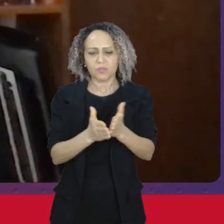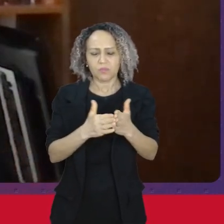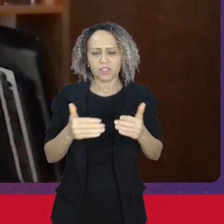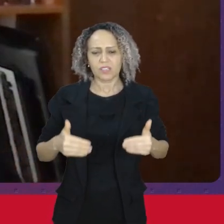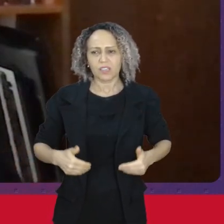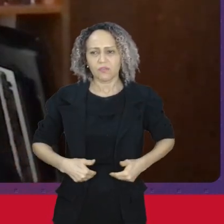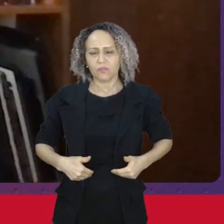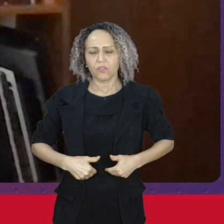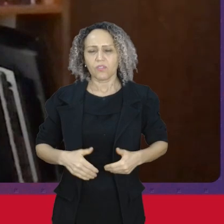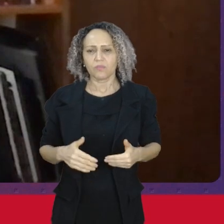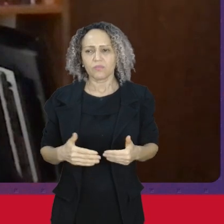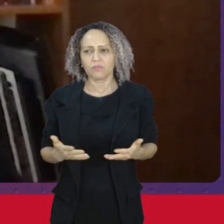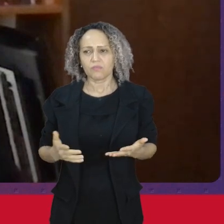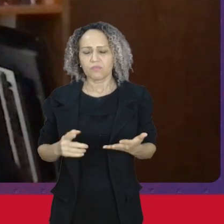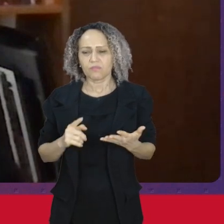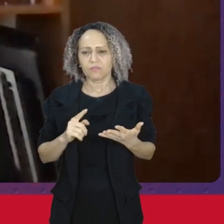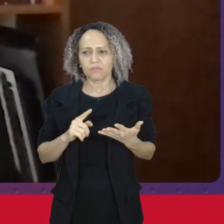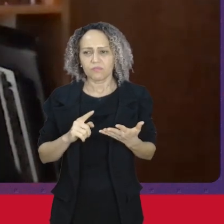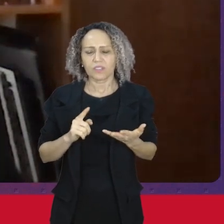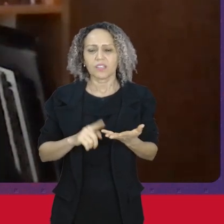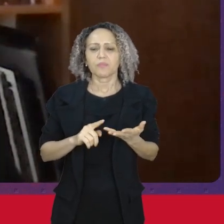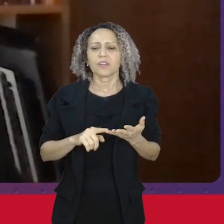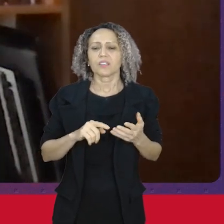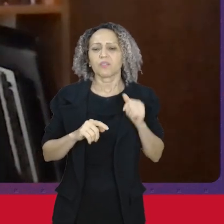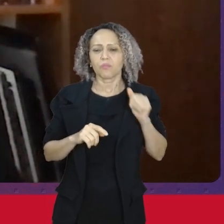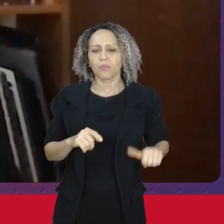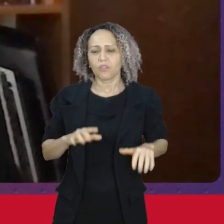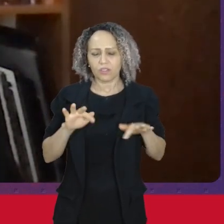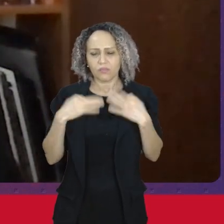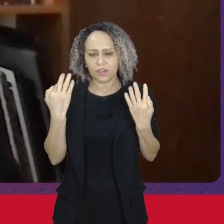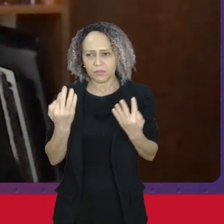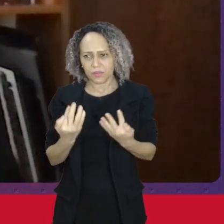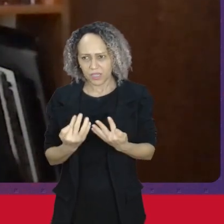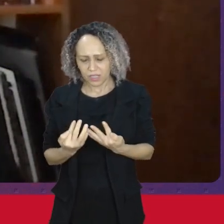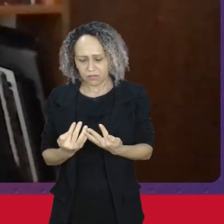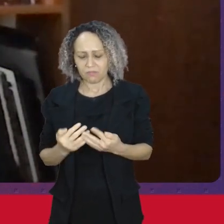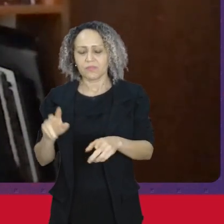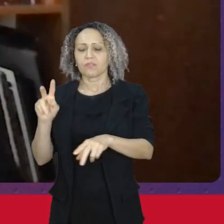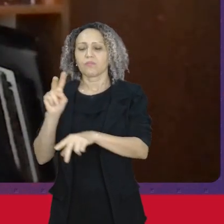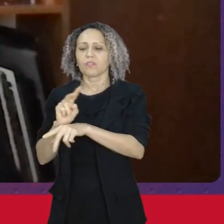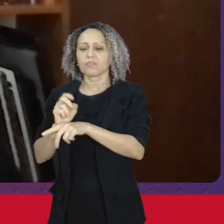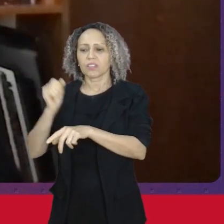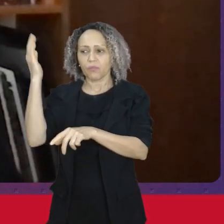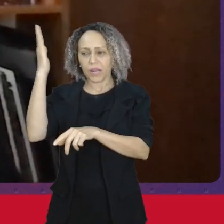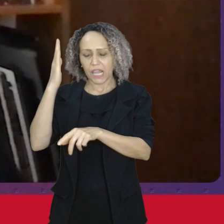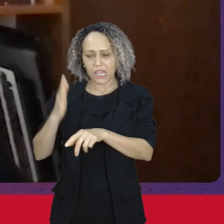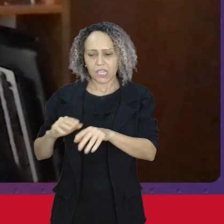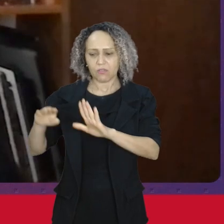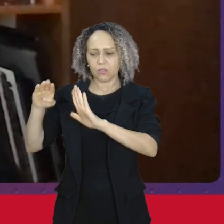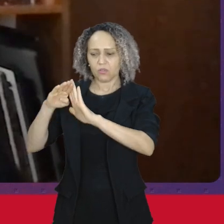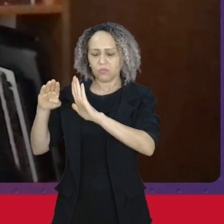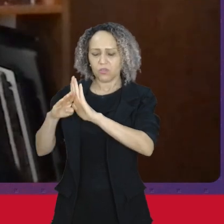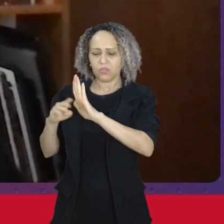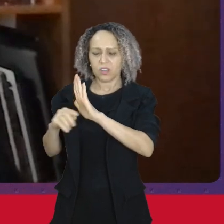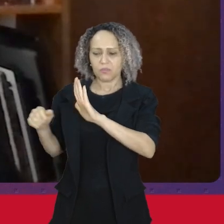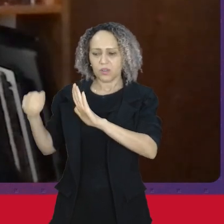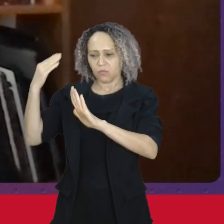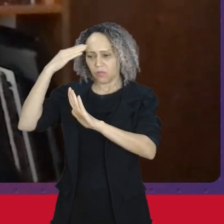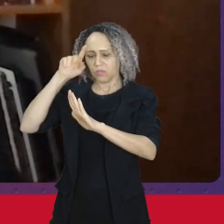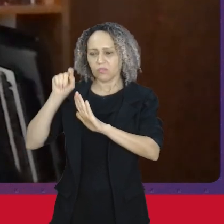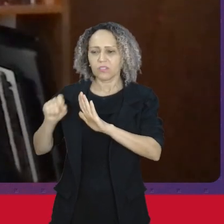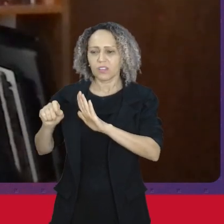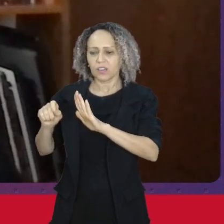fome, falar um pouco sobre o Bolsa Família, sobre o Auxílio Brasil, que é esse programa que o governo Bolsonaro